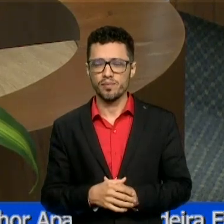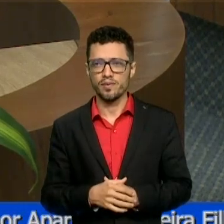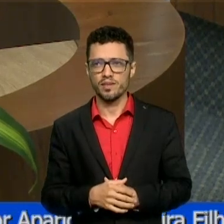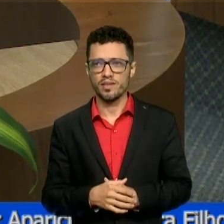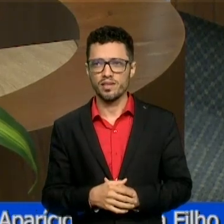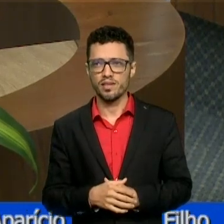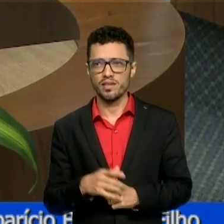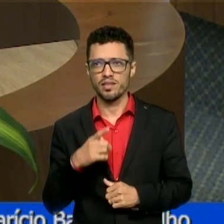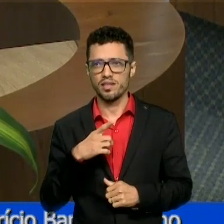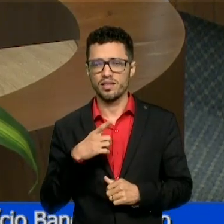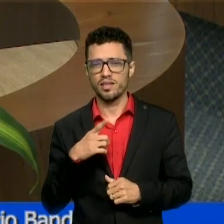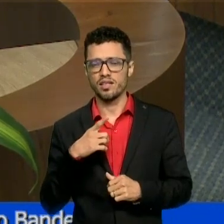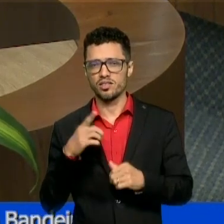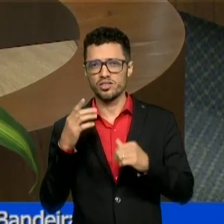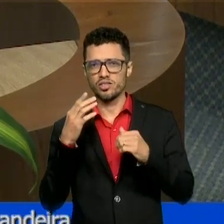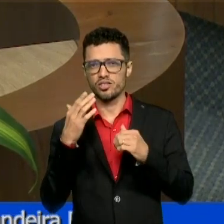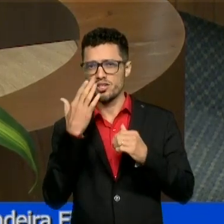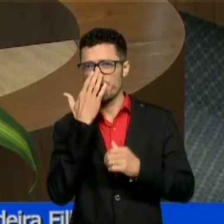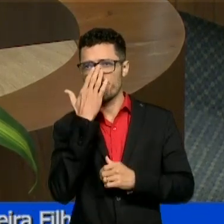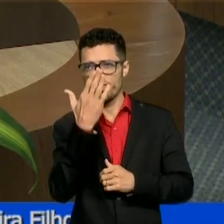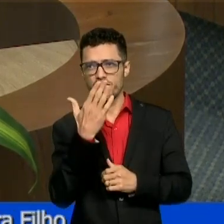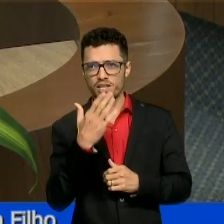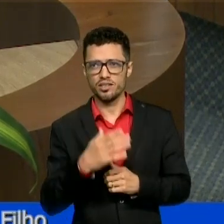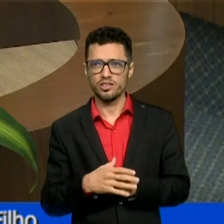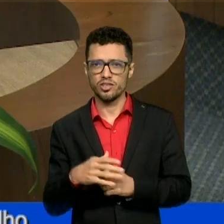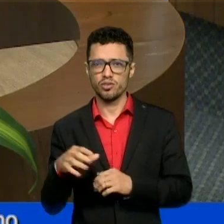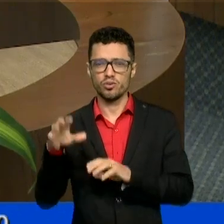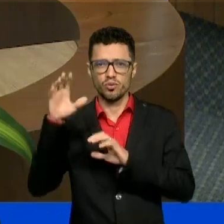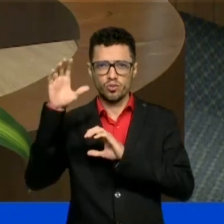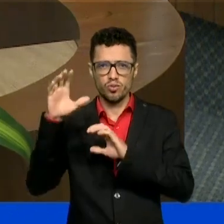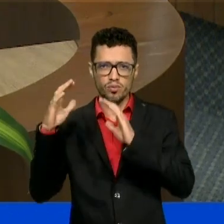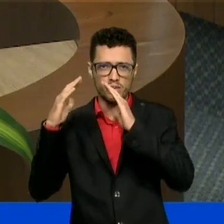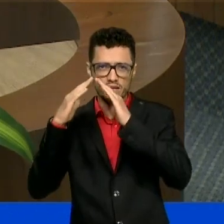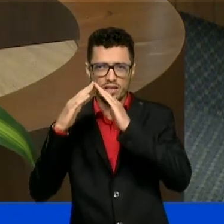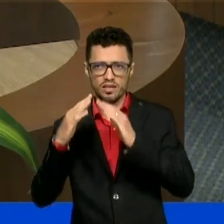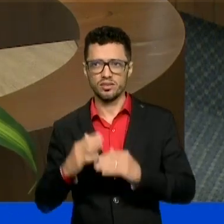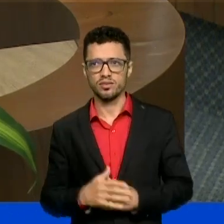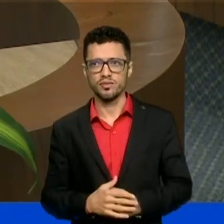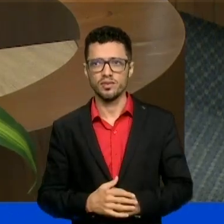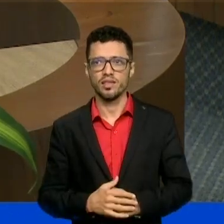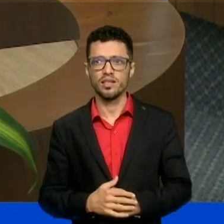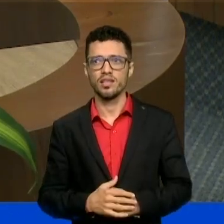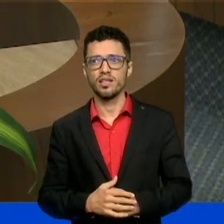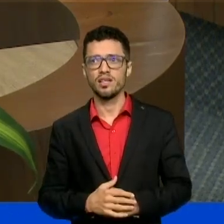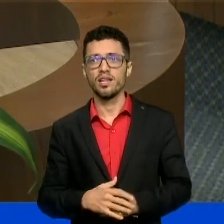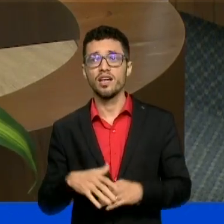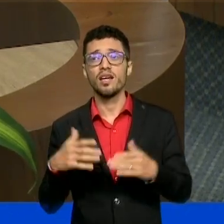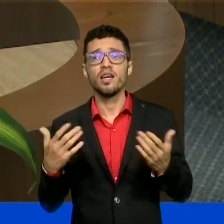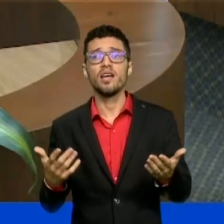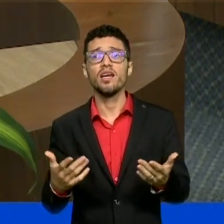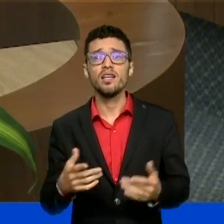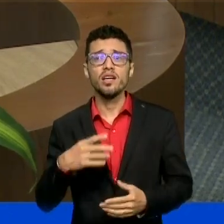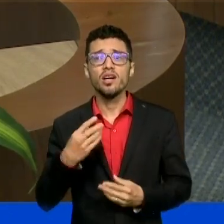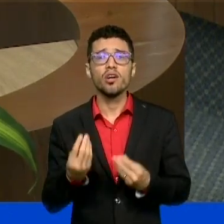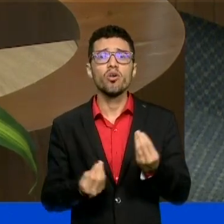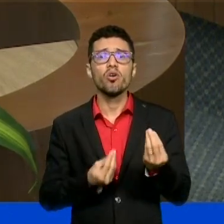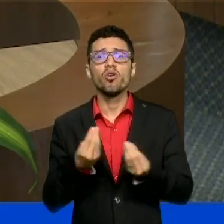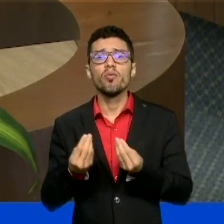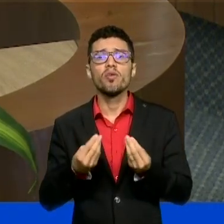a Luzia, o Luiz Fernando, a Cassiele, o Júnior. E, gente, quem ficou tomando conta da lojinha, eles não